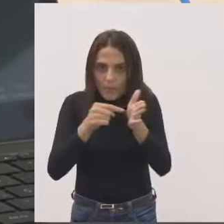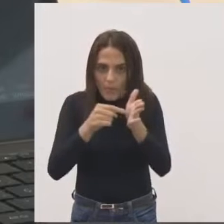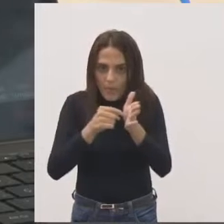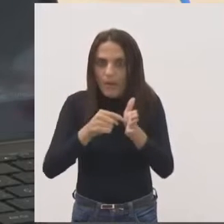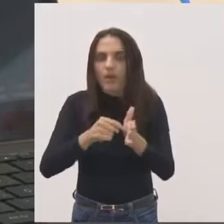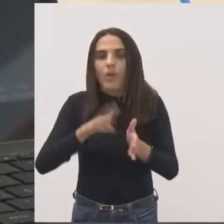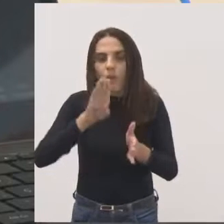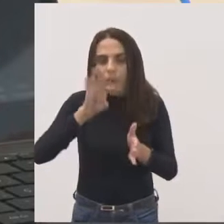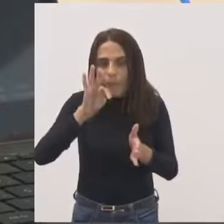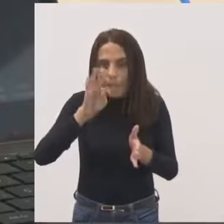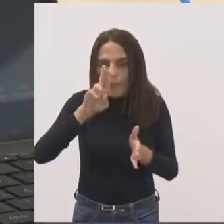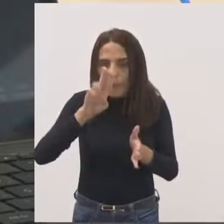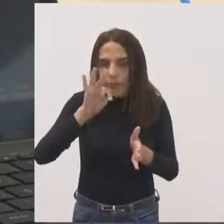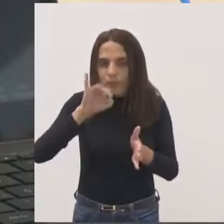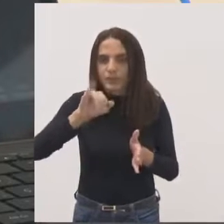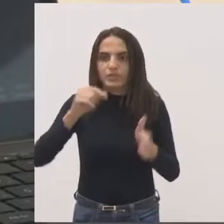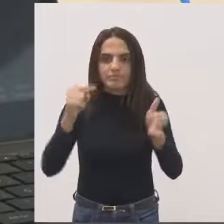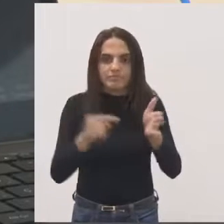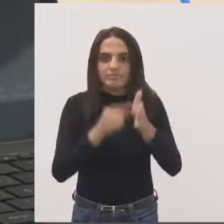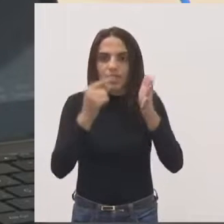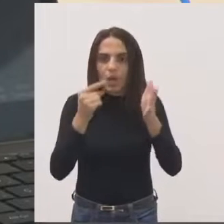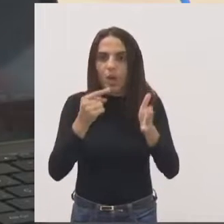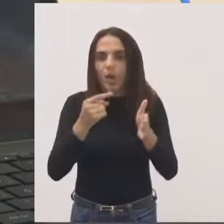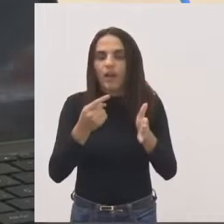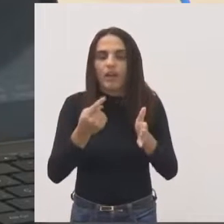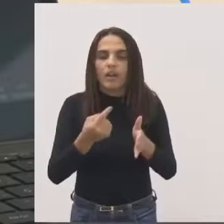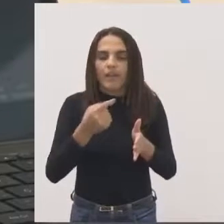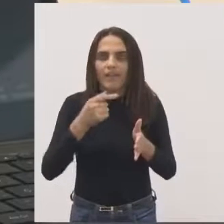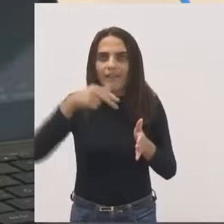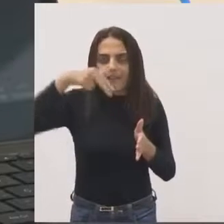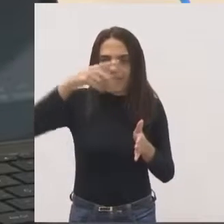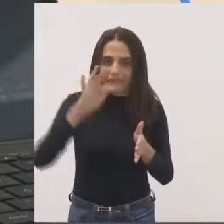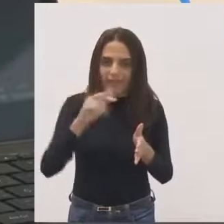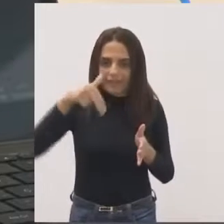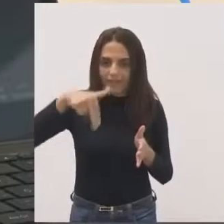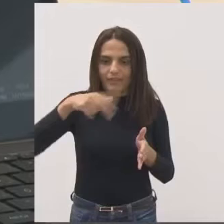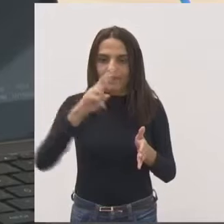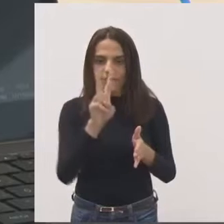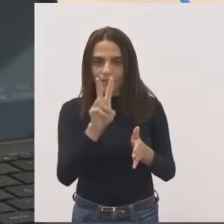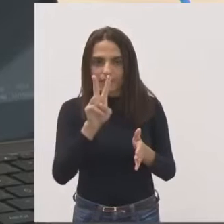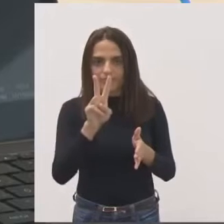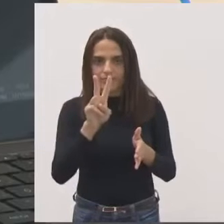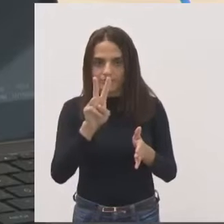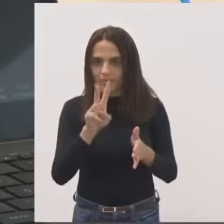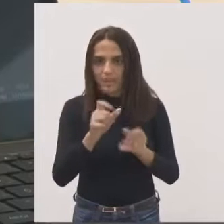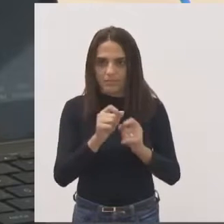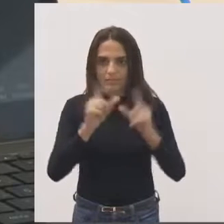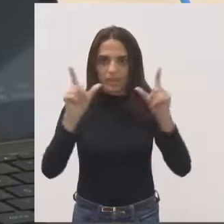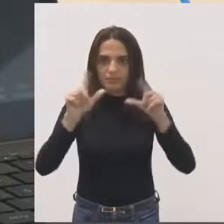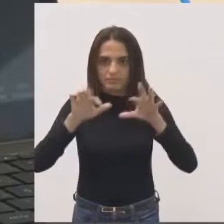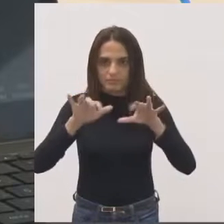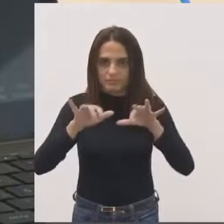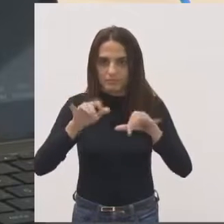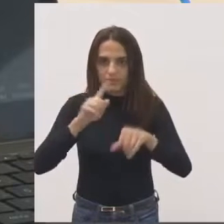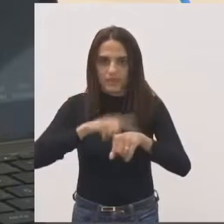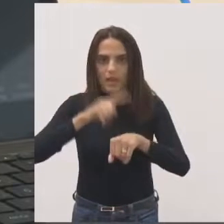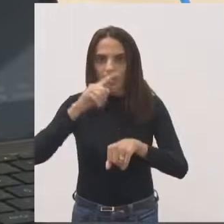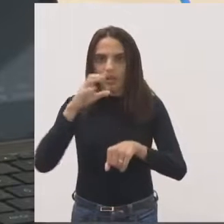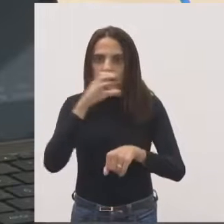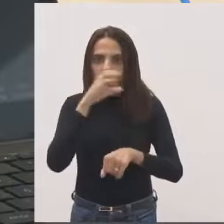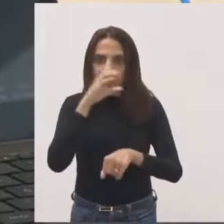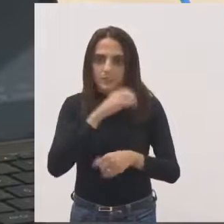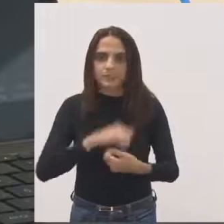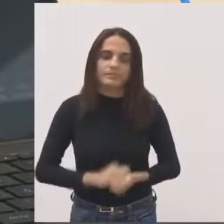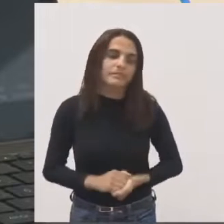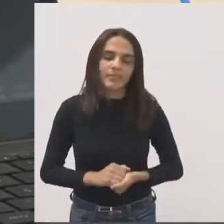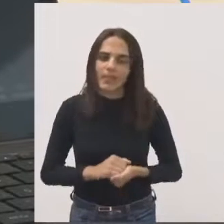boot, você vai lá, opção número 1, NV Windows. O computador já vai ligar automaticamente, tá bom? Pessoal, basicamente